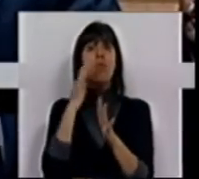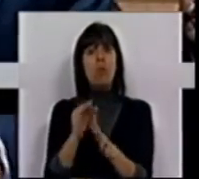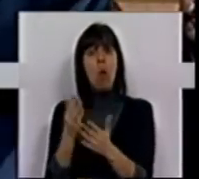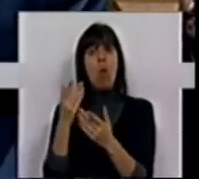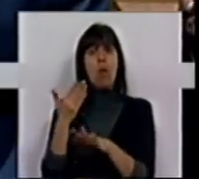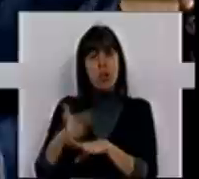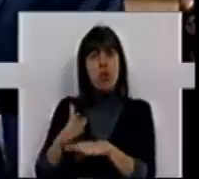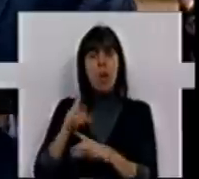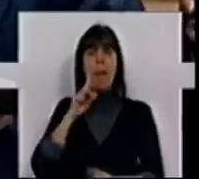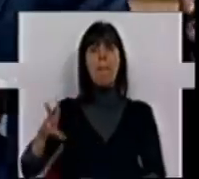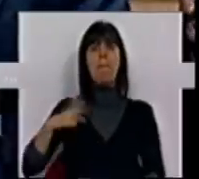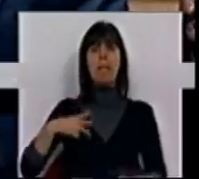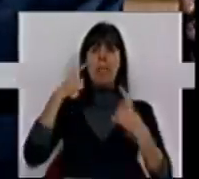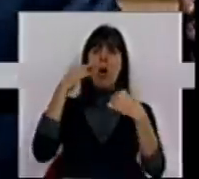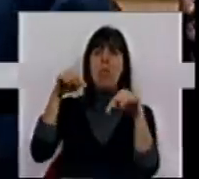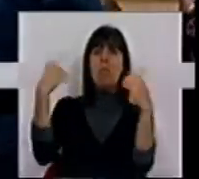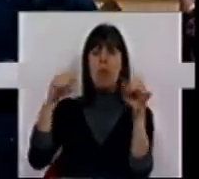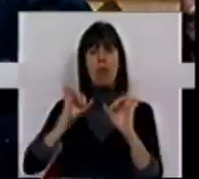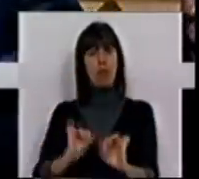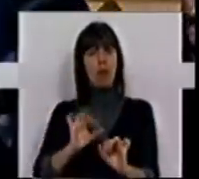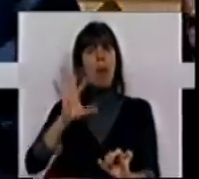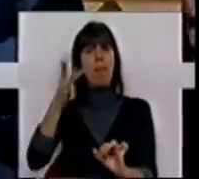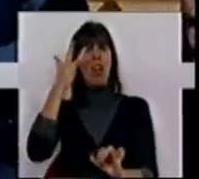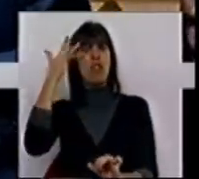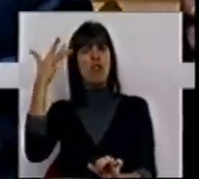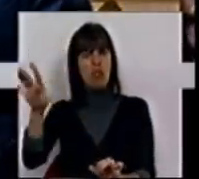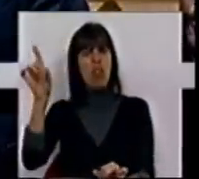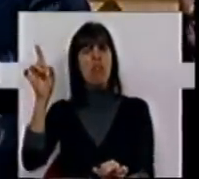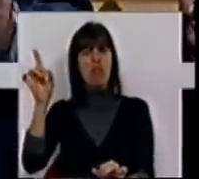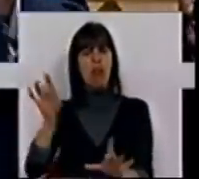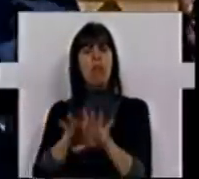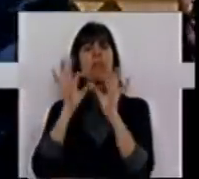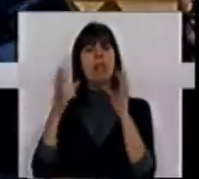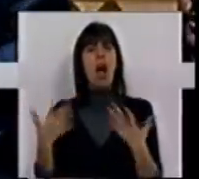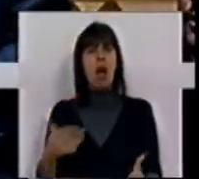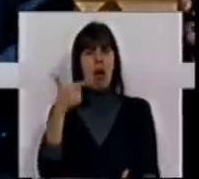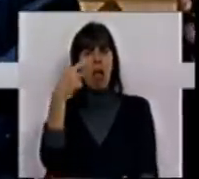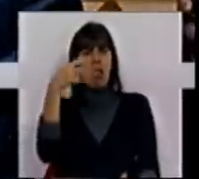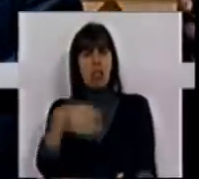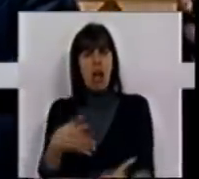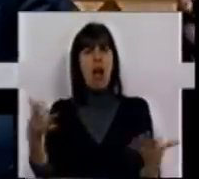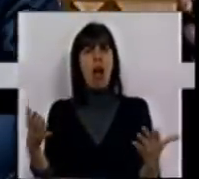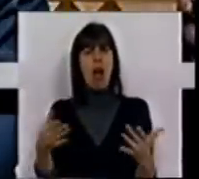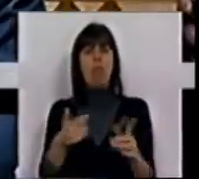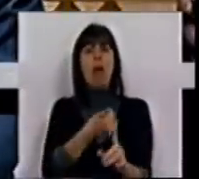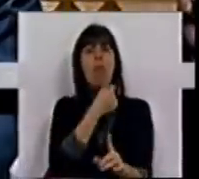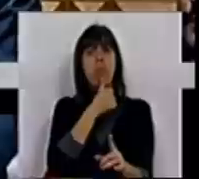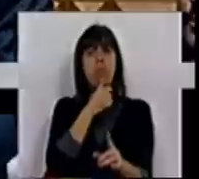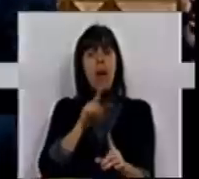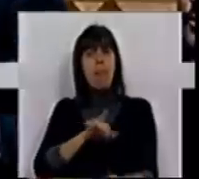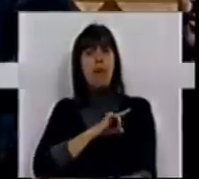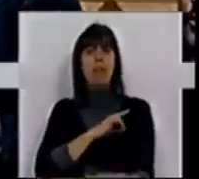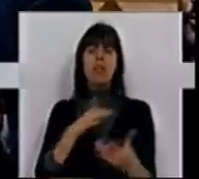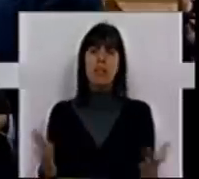o que resta do património público deste país ao estrangeiro, como acontece agora com a TAP e com a decisão da